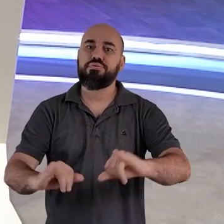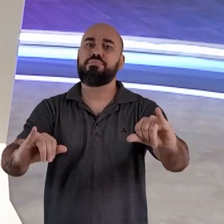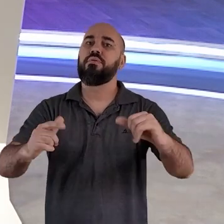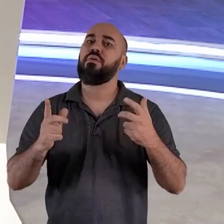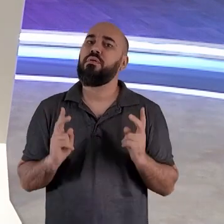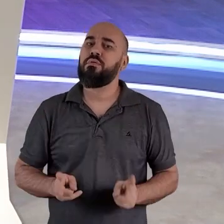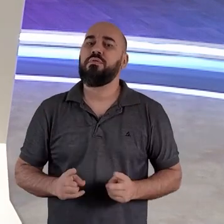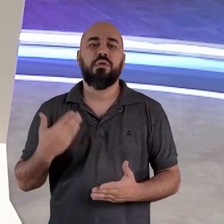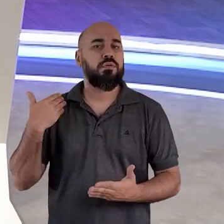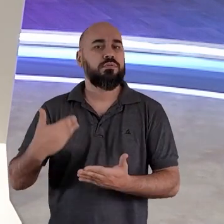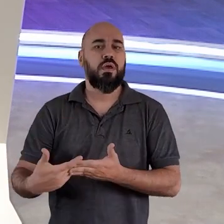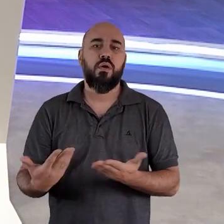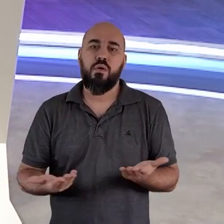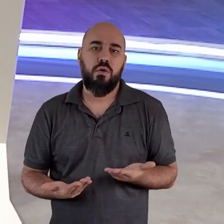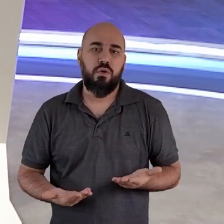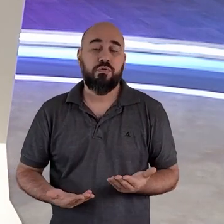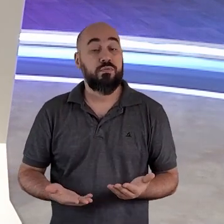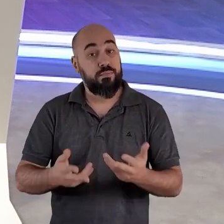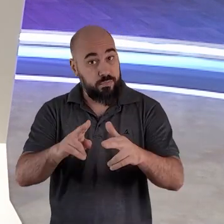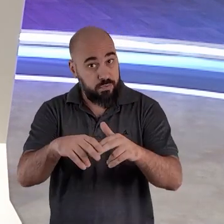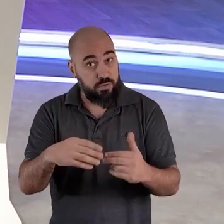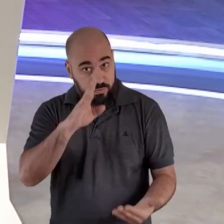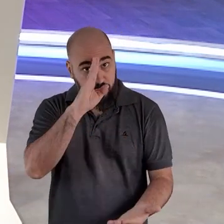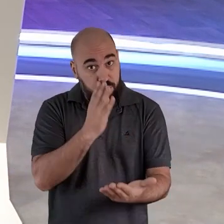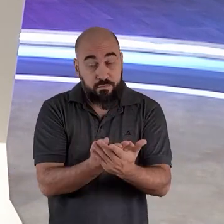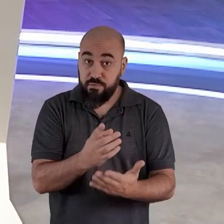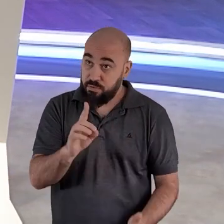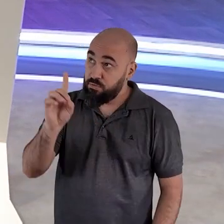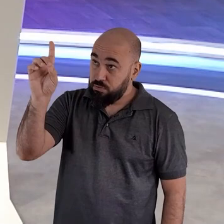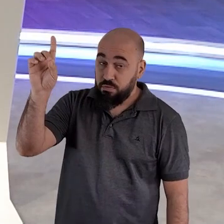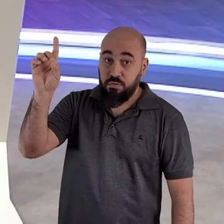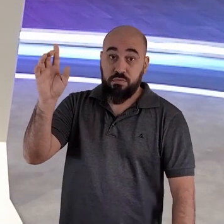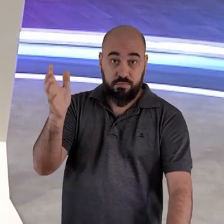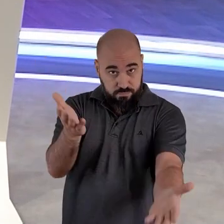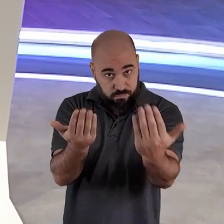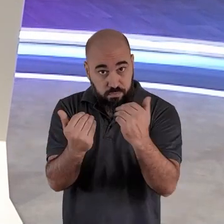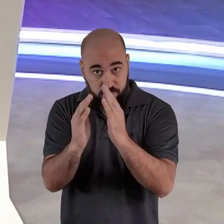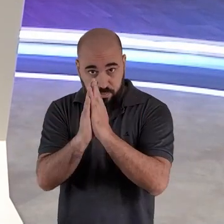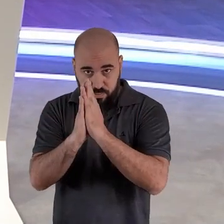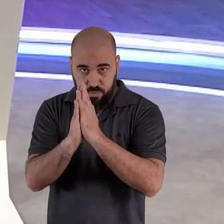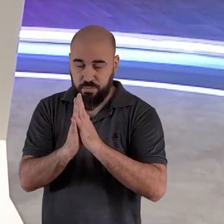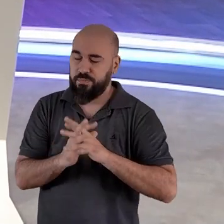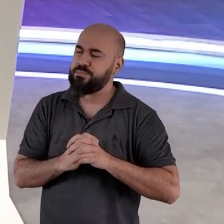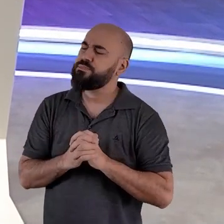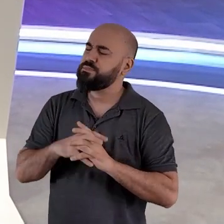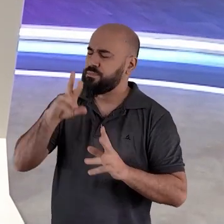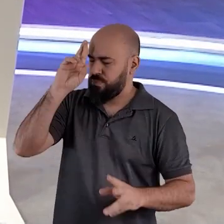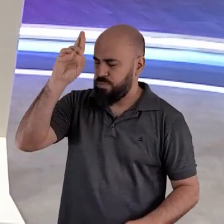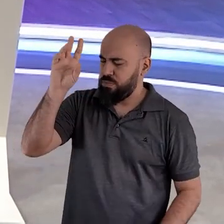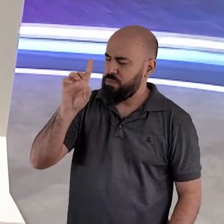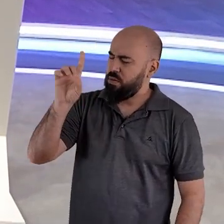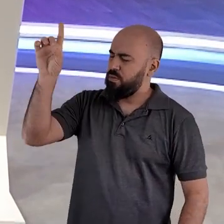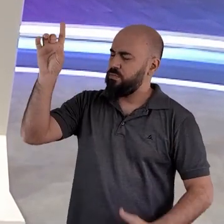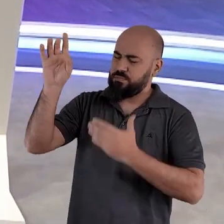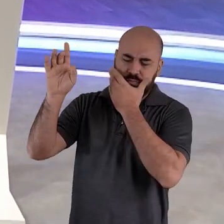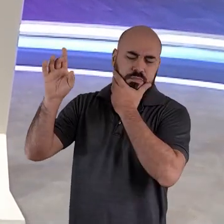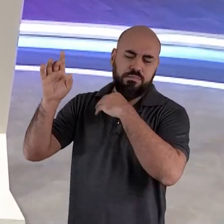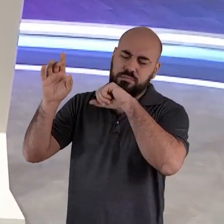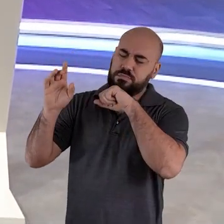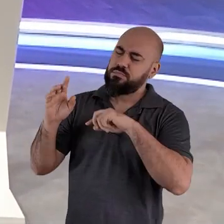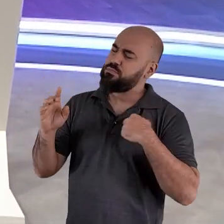Senhor. Com essa confiança, eu quero te convidar a orar comigo agora. Meu Senhor, Pai